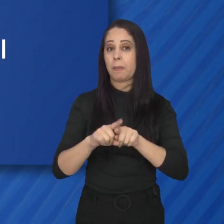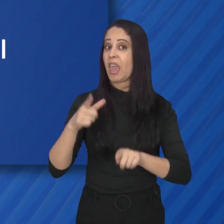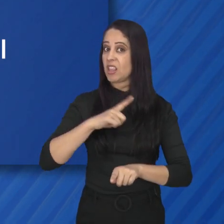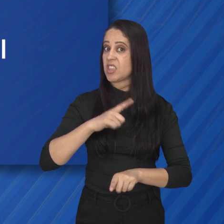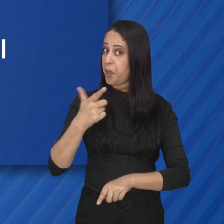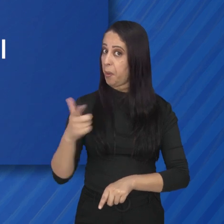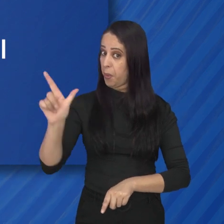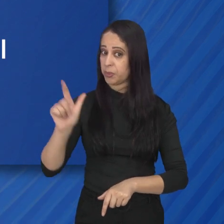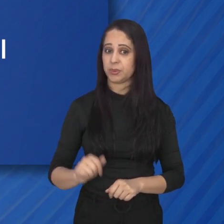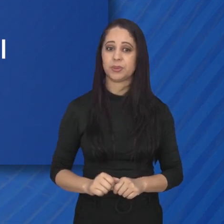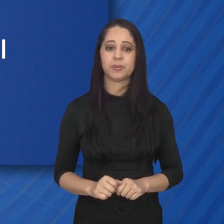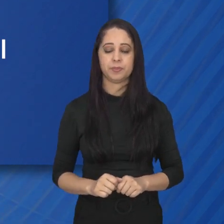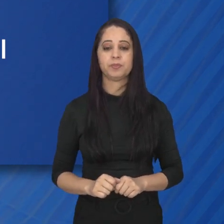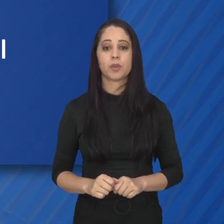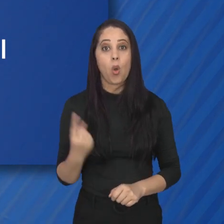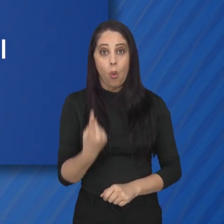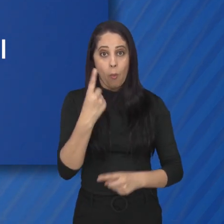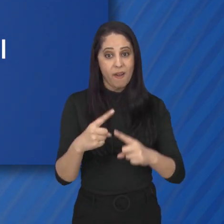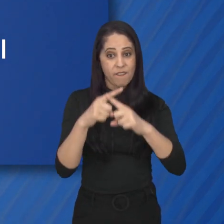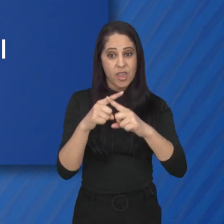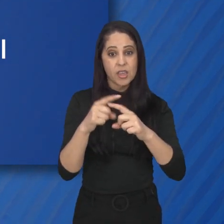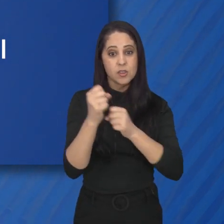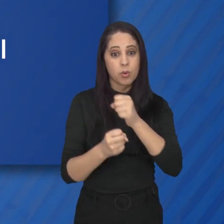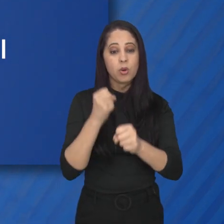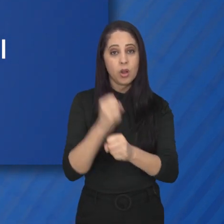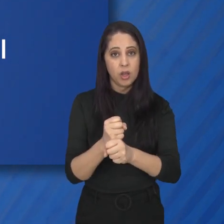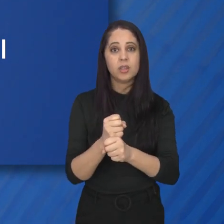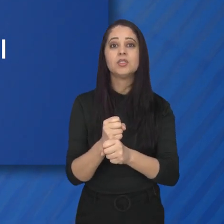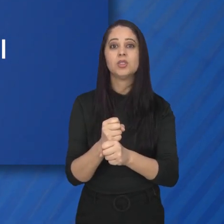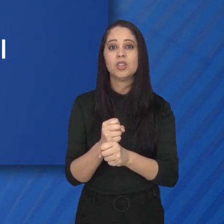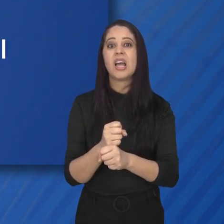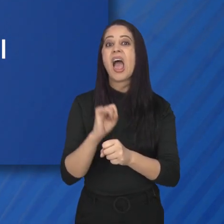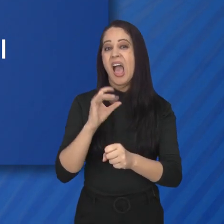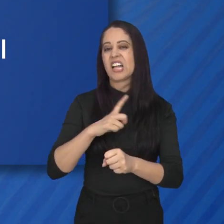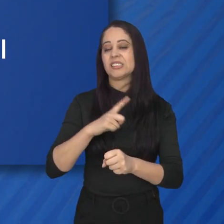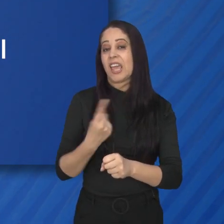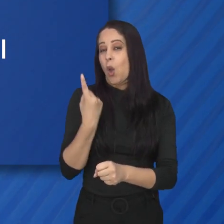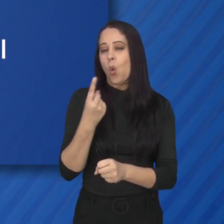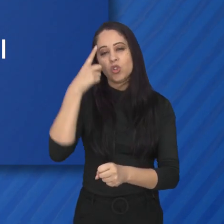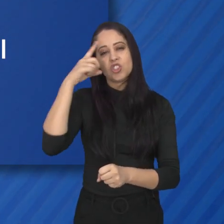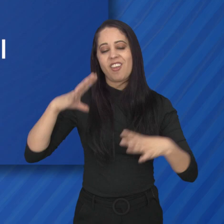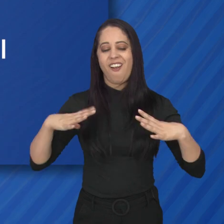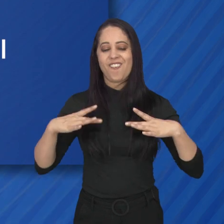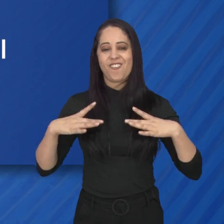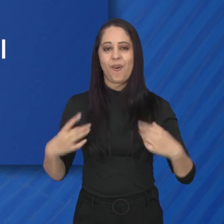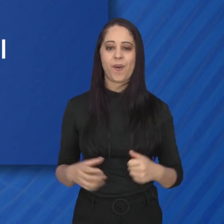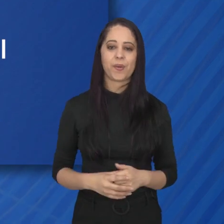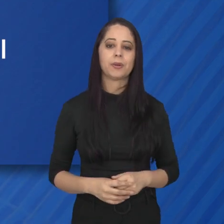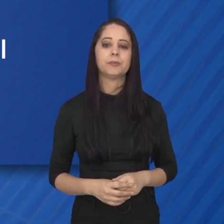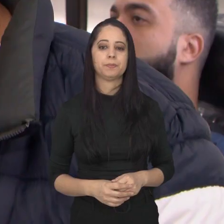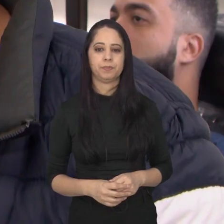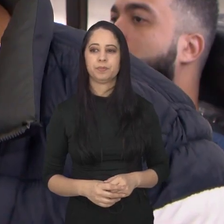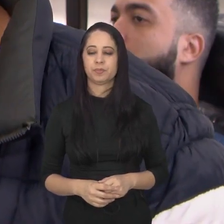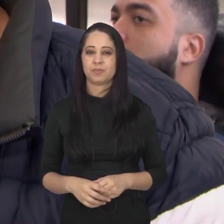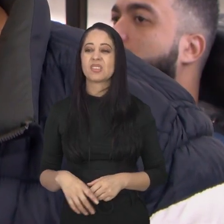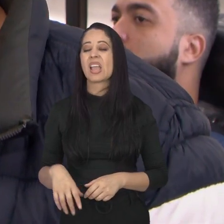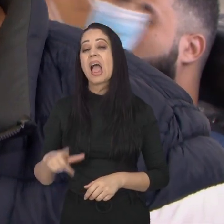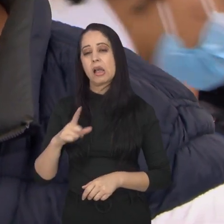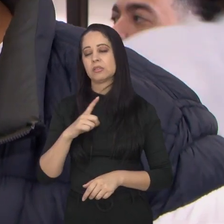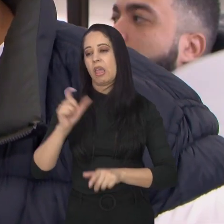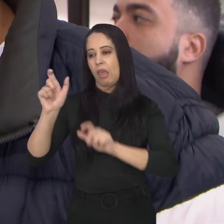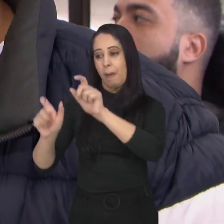Ministério da Saúde, somente 1% da população doa sangue regularmente. O ideal é que esse índice chegue a